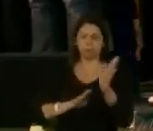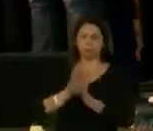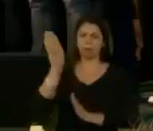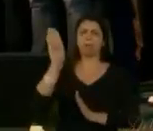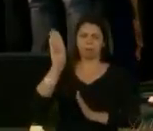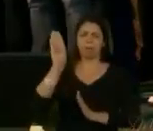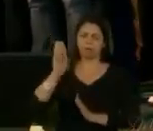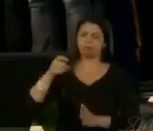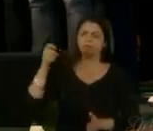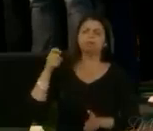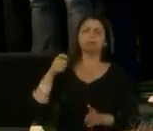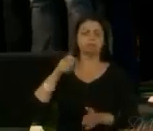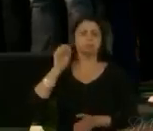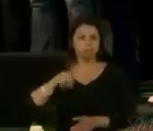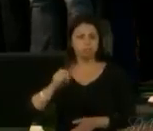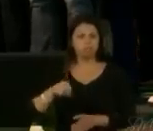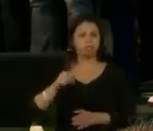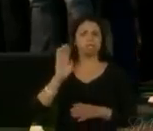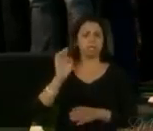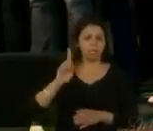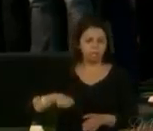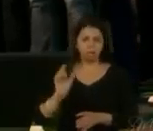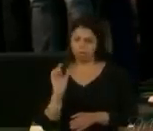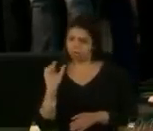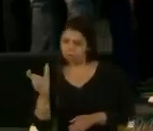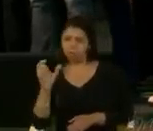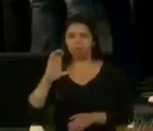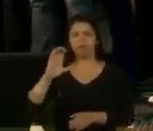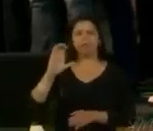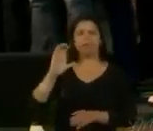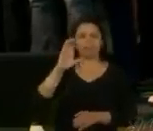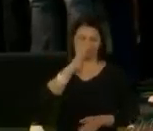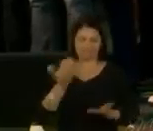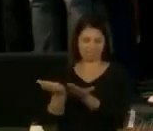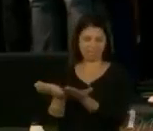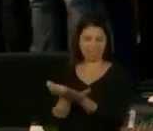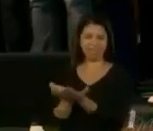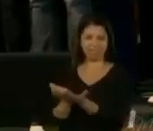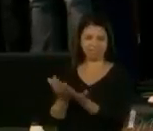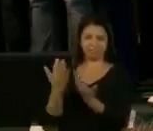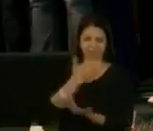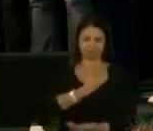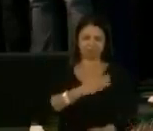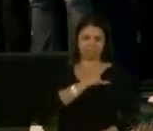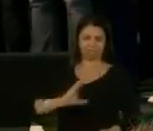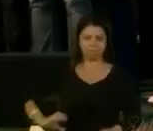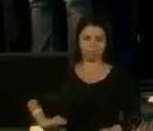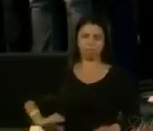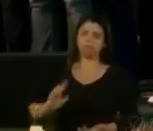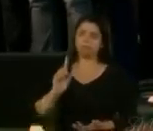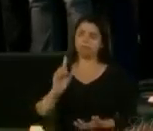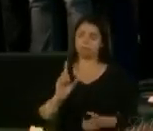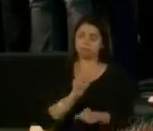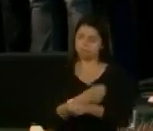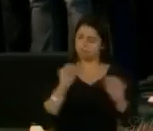ser cristão. Um país que está condenado a ser livre. E a força vem